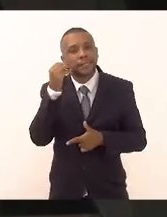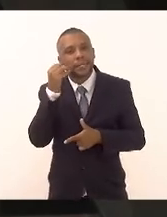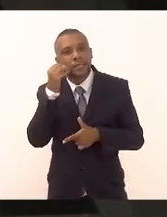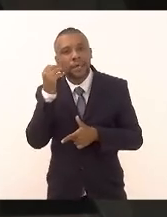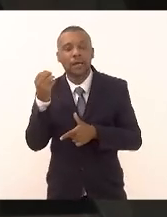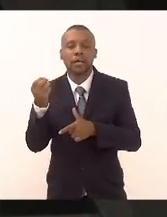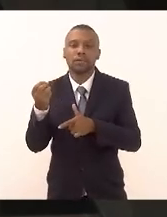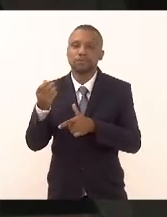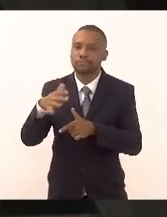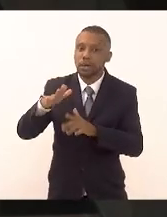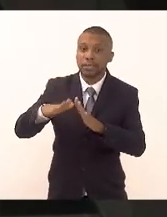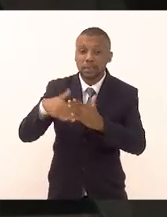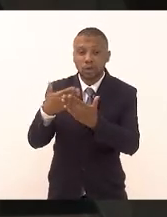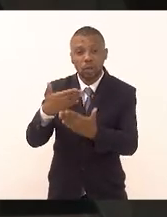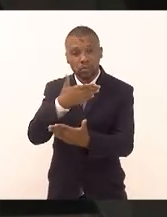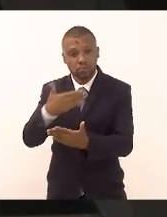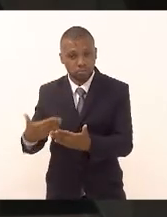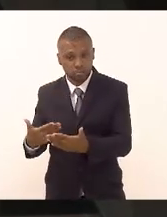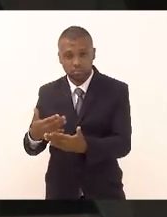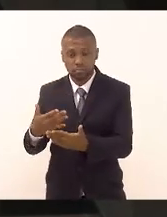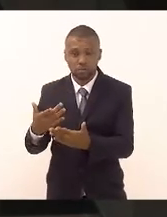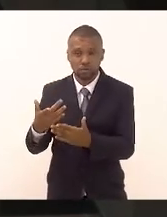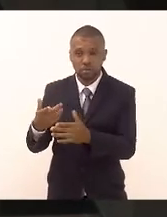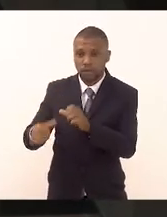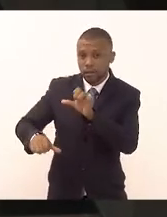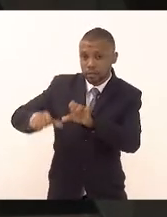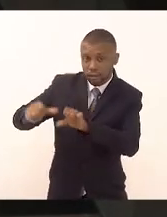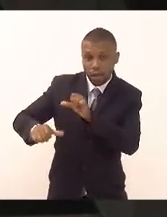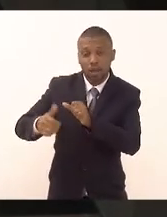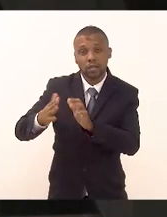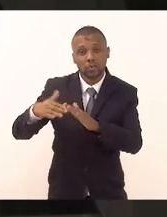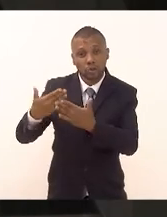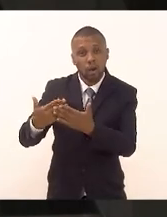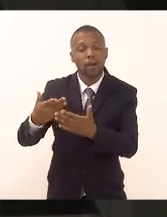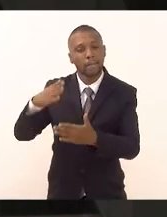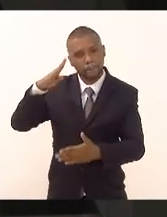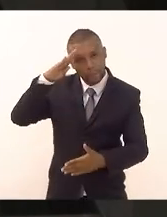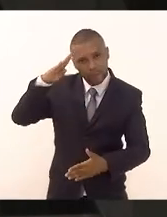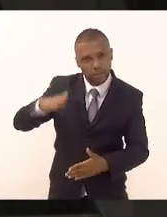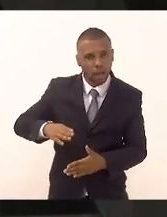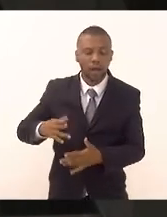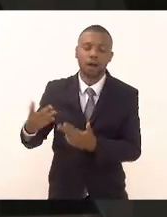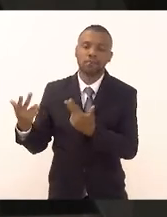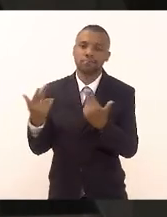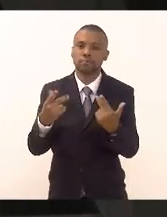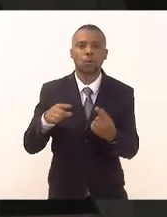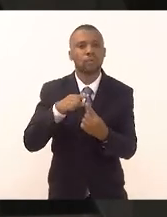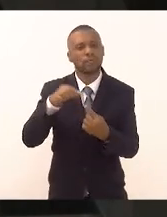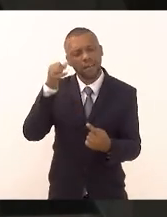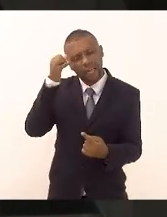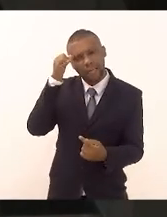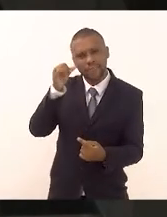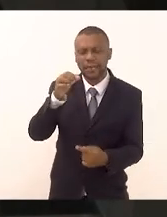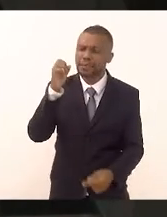rede SEDUC em escolas cívico-militares, para, da mesma maneira, evitar essa